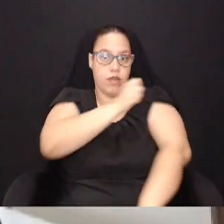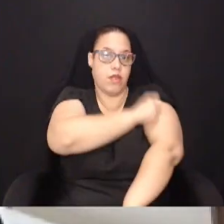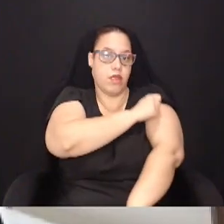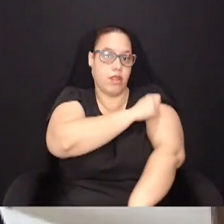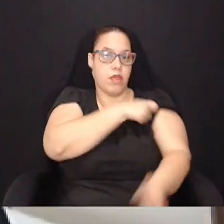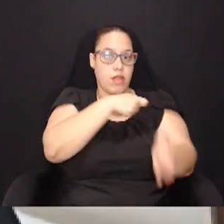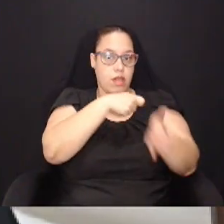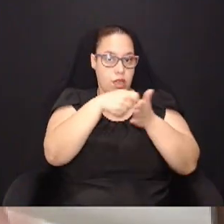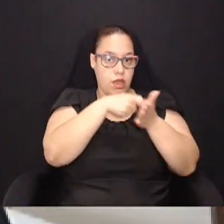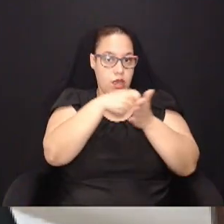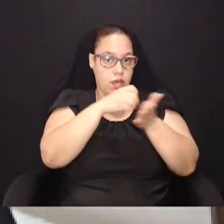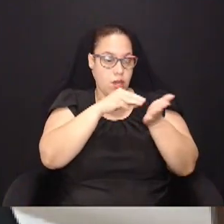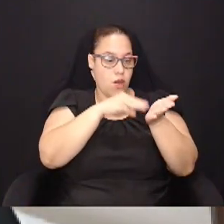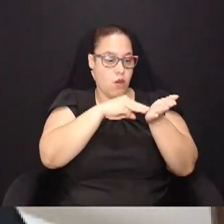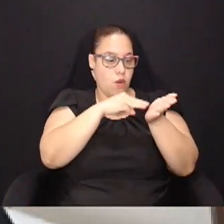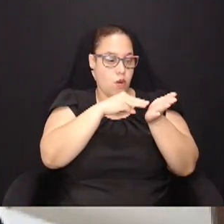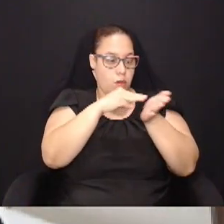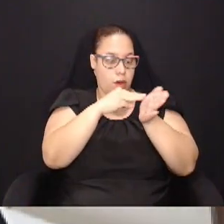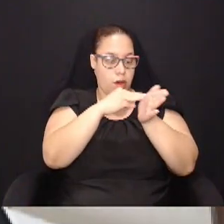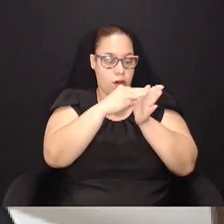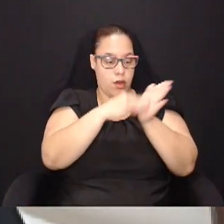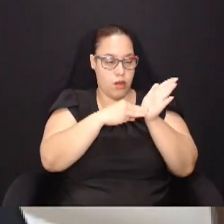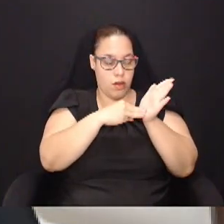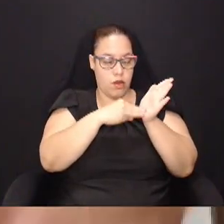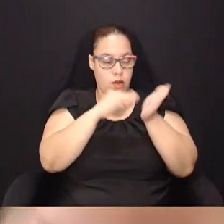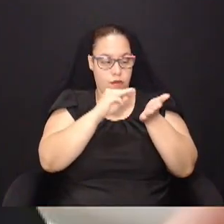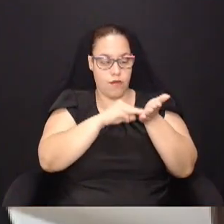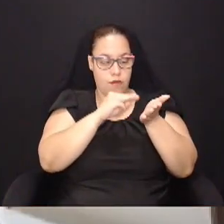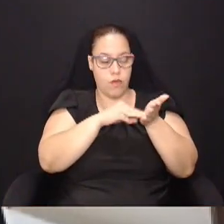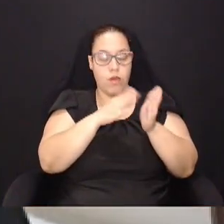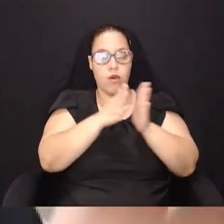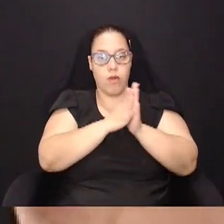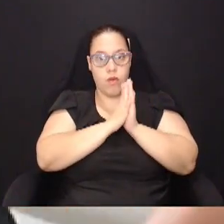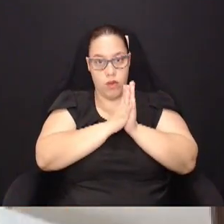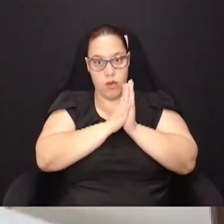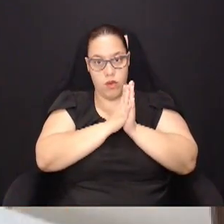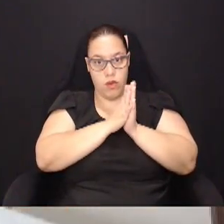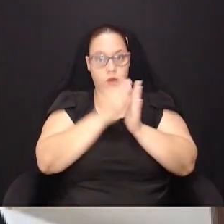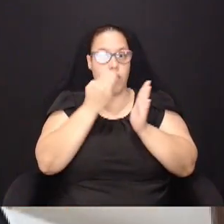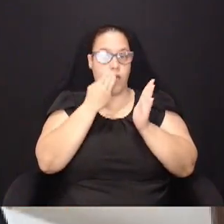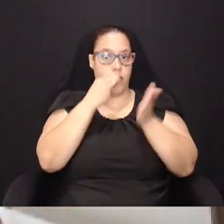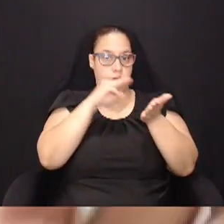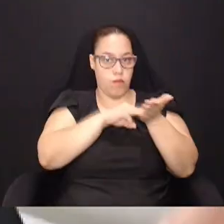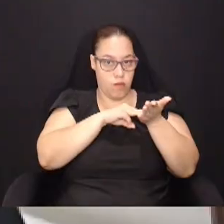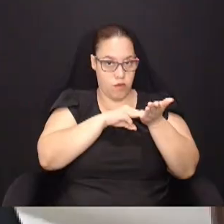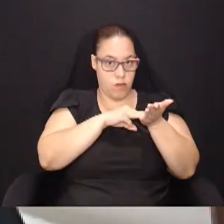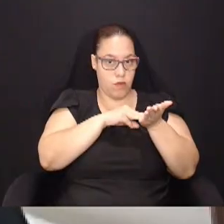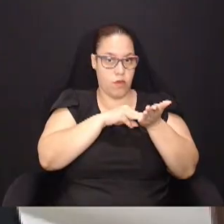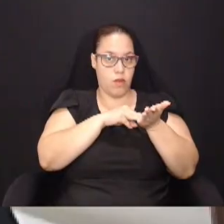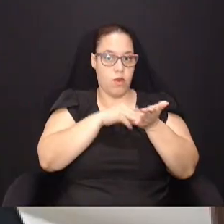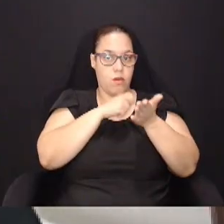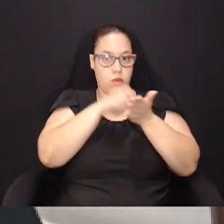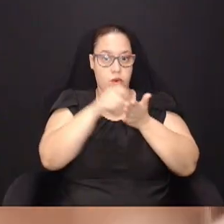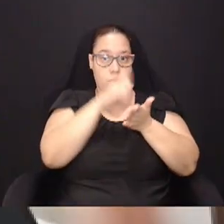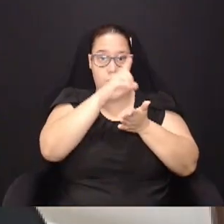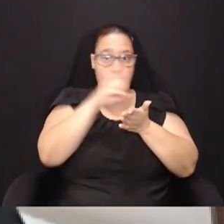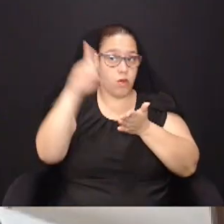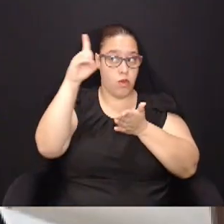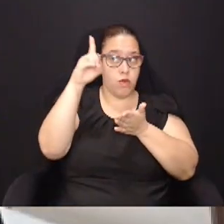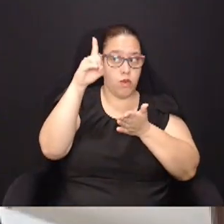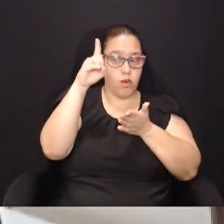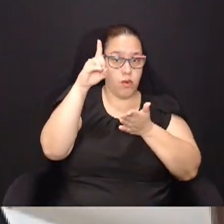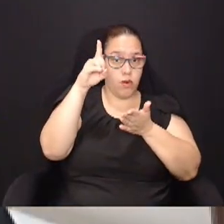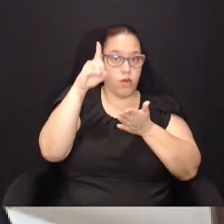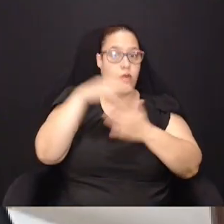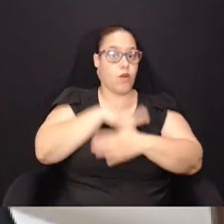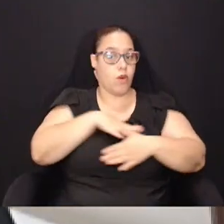carta. Escrevam uma carta, por favor, para os pais de vocês, uma carta para Deus, aquilo que vocês gostariam de falar.